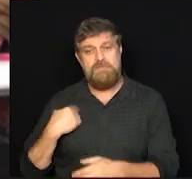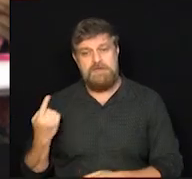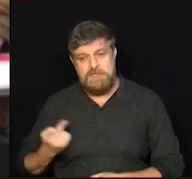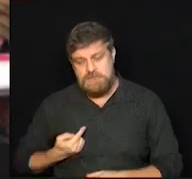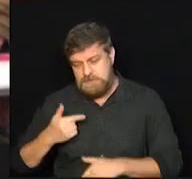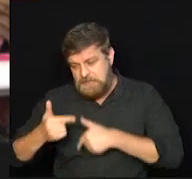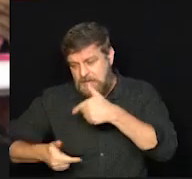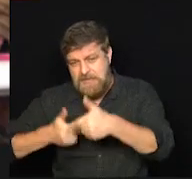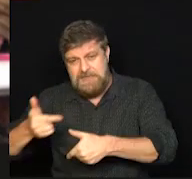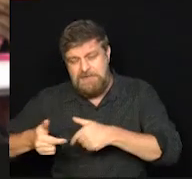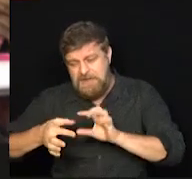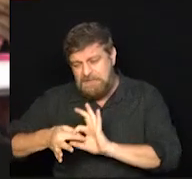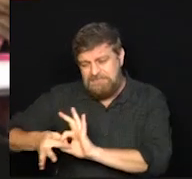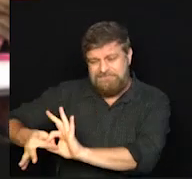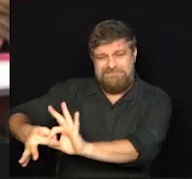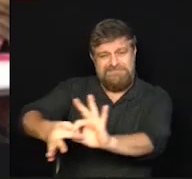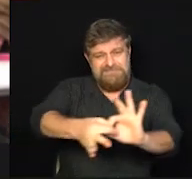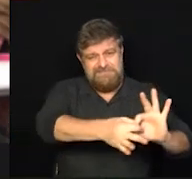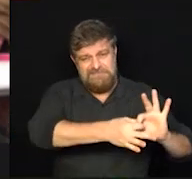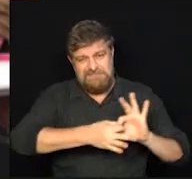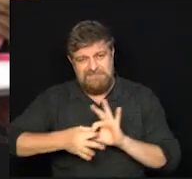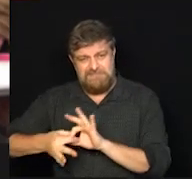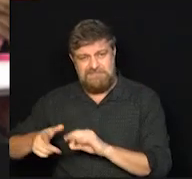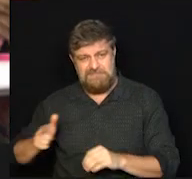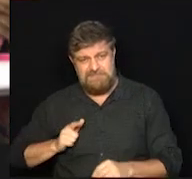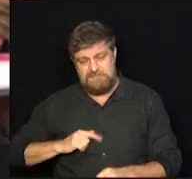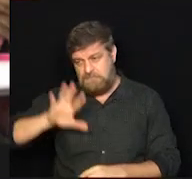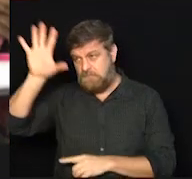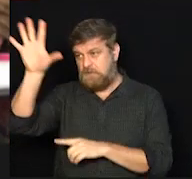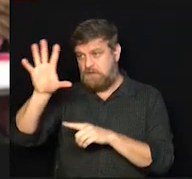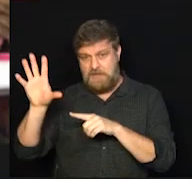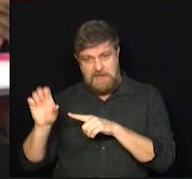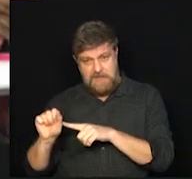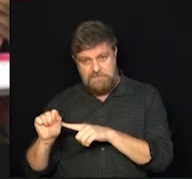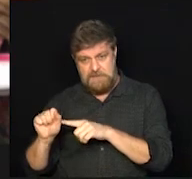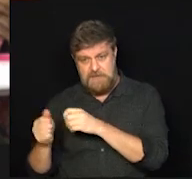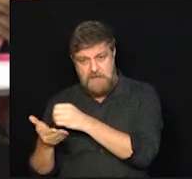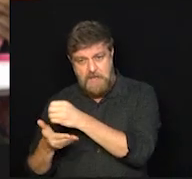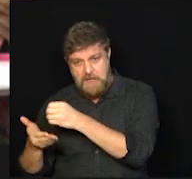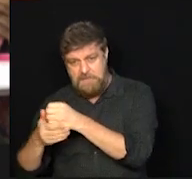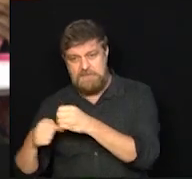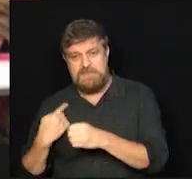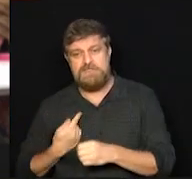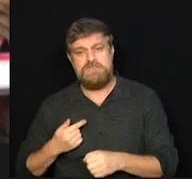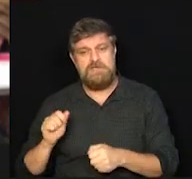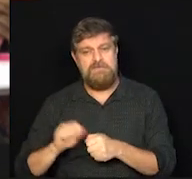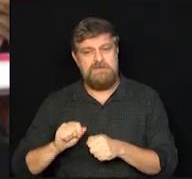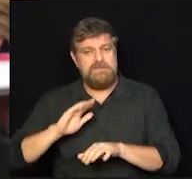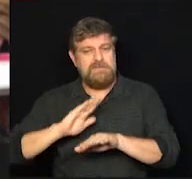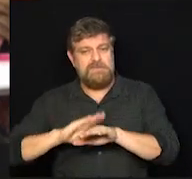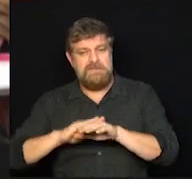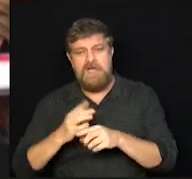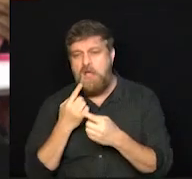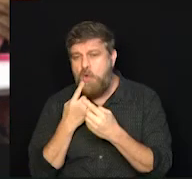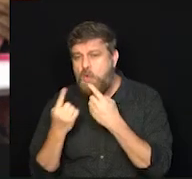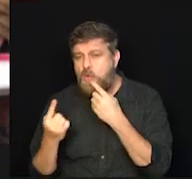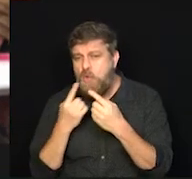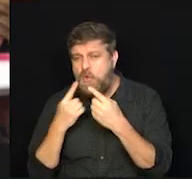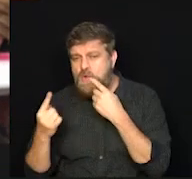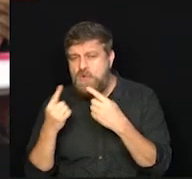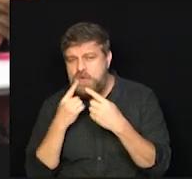enfiar um trabalho e a partir da vertente da matriz africana a gente tem feito em diálogo com